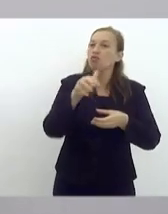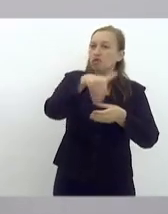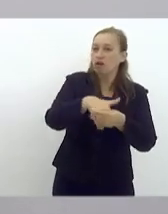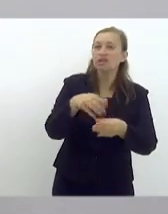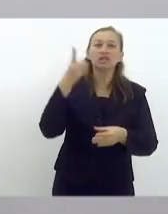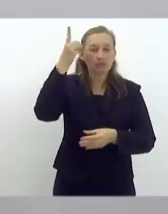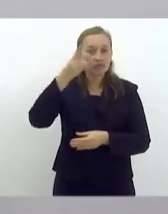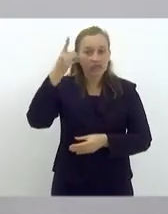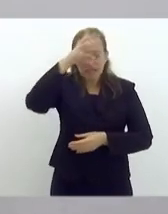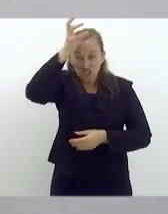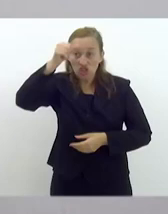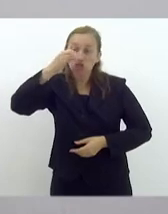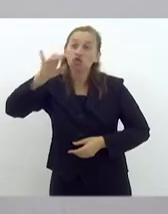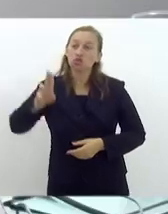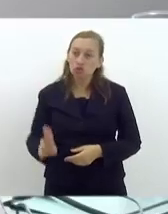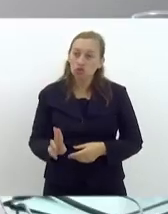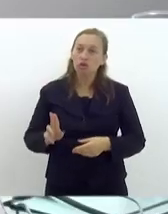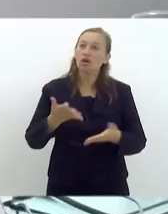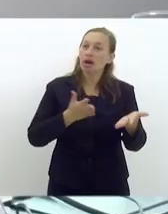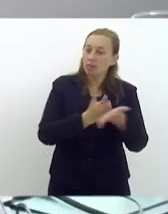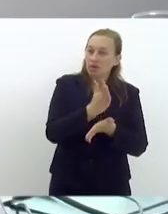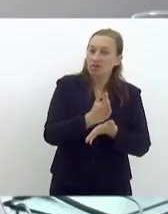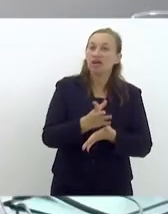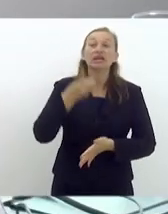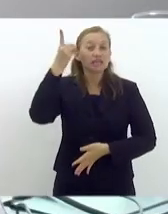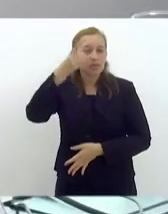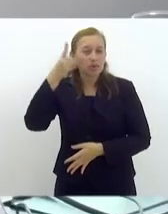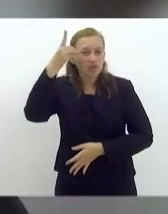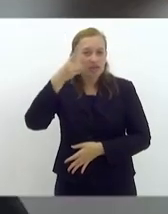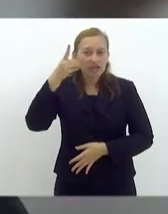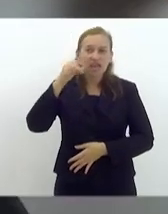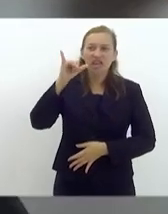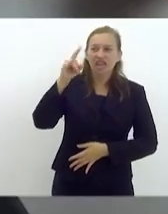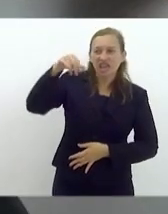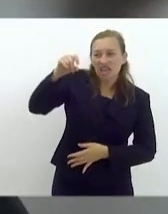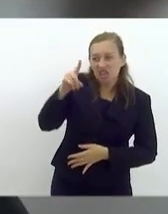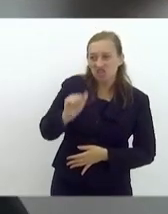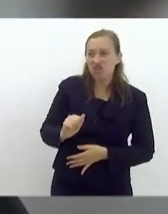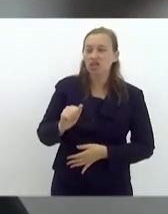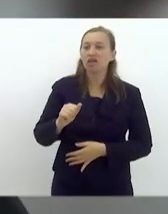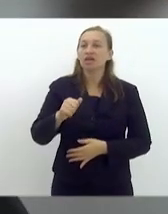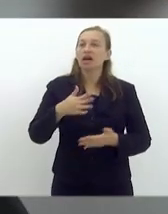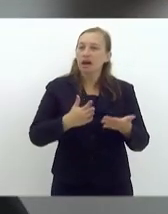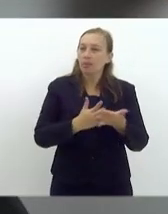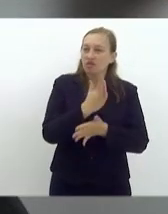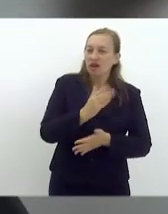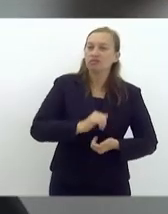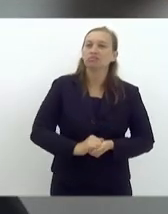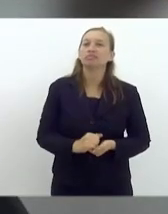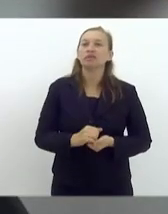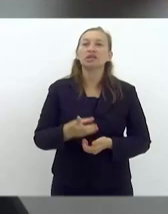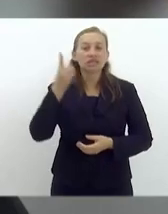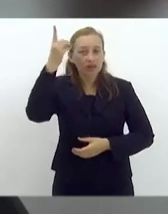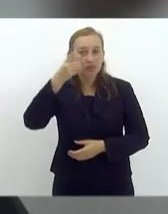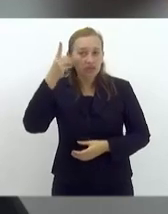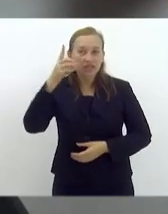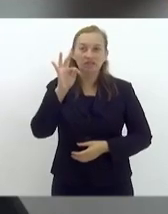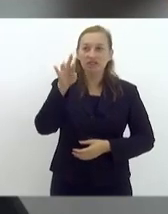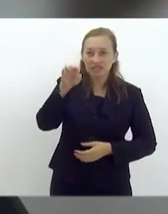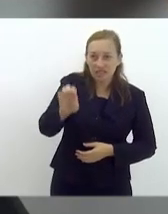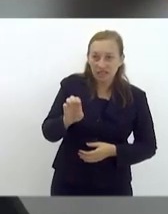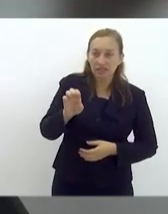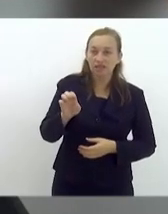Jô favorável como vota o deputada interlagourável como vota a deputada Franciele